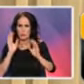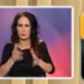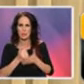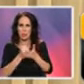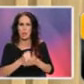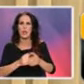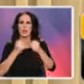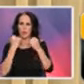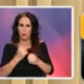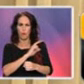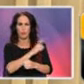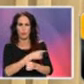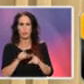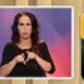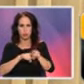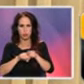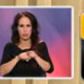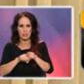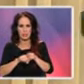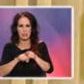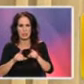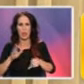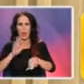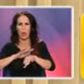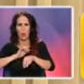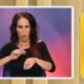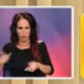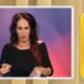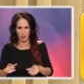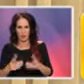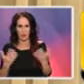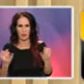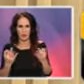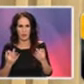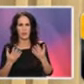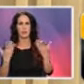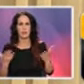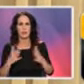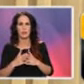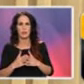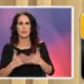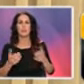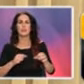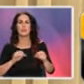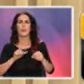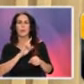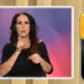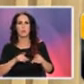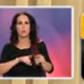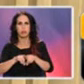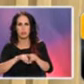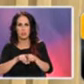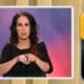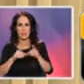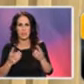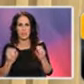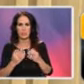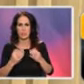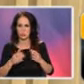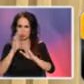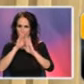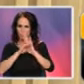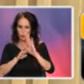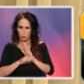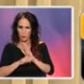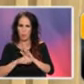forças políticas anti-europeístas, isto é, de forças políticas que, nos